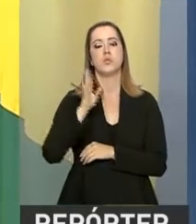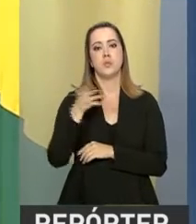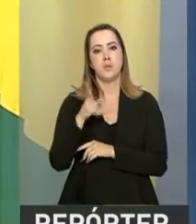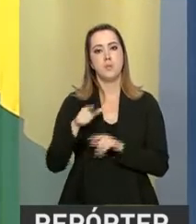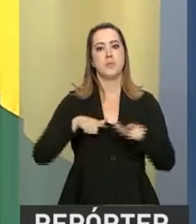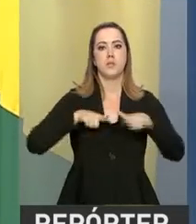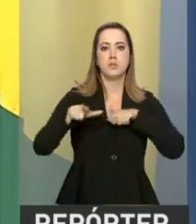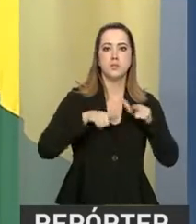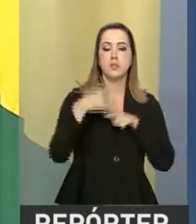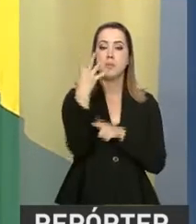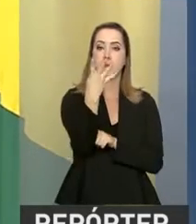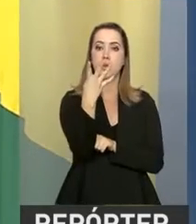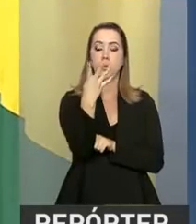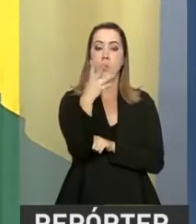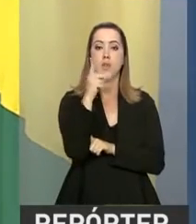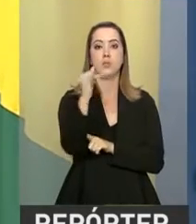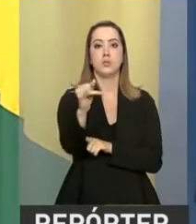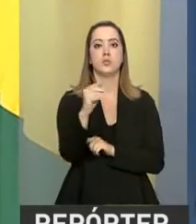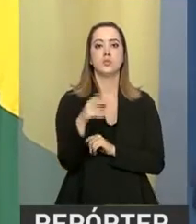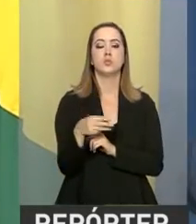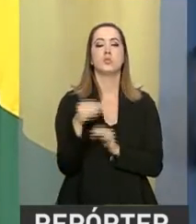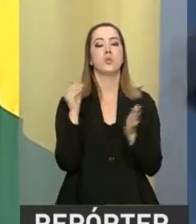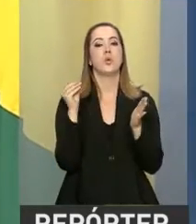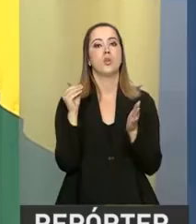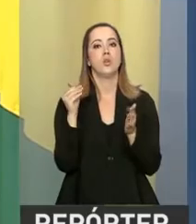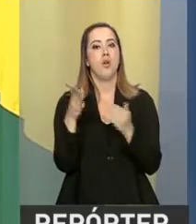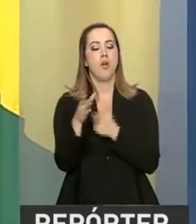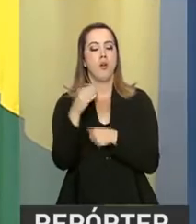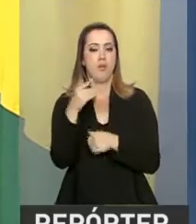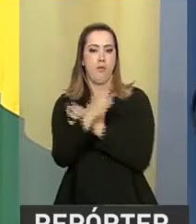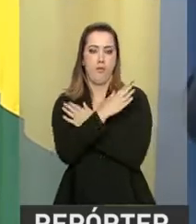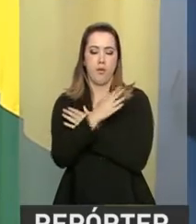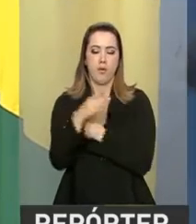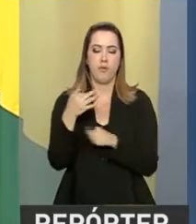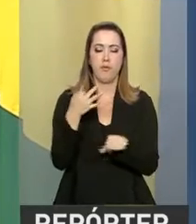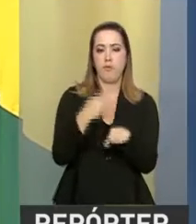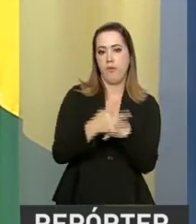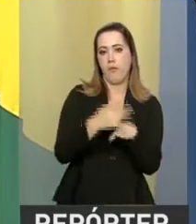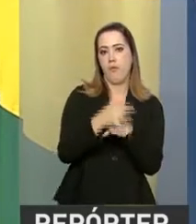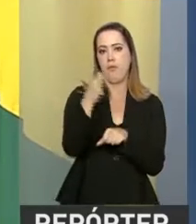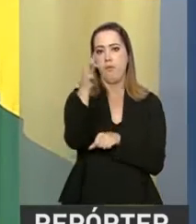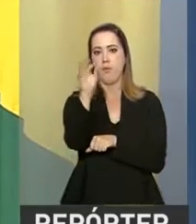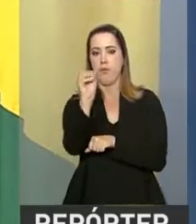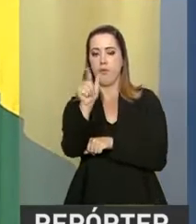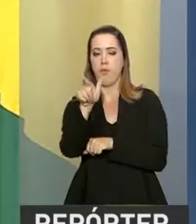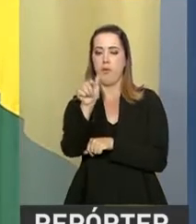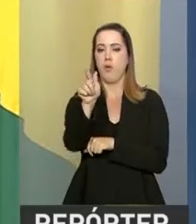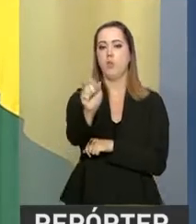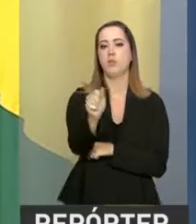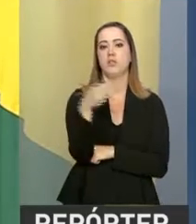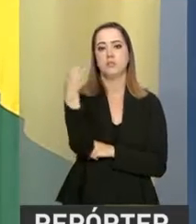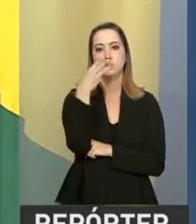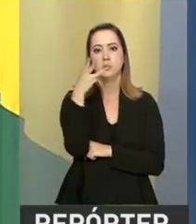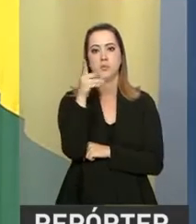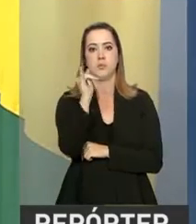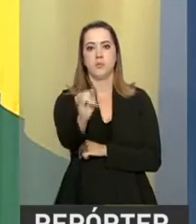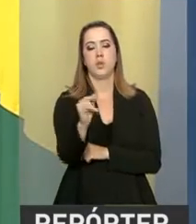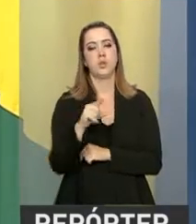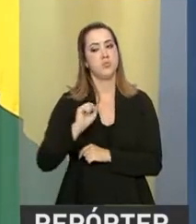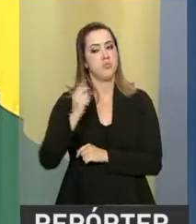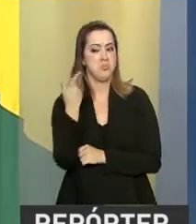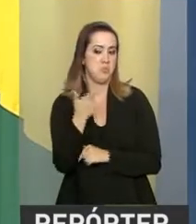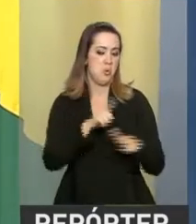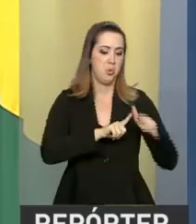trabalho há quatro dias de folga três dias ou se quiser pode trabalhar nesses outros 23 dias da maneira que ele